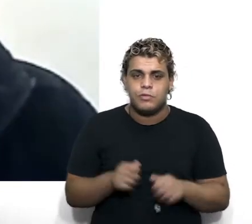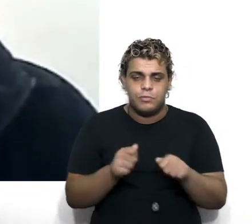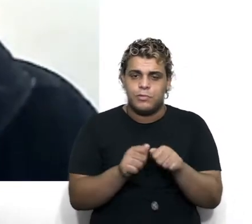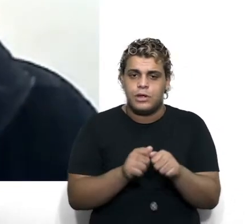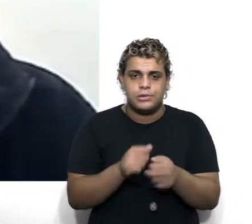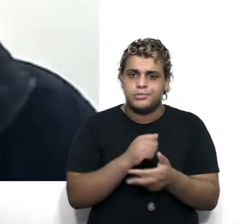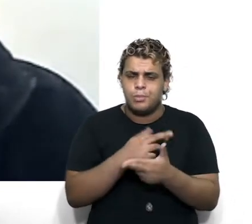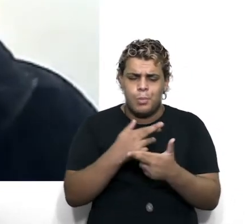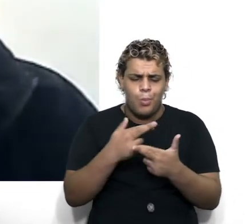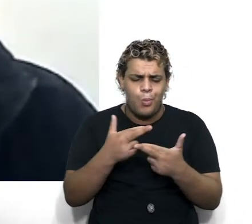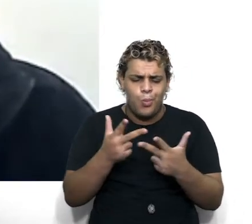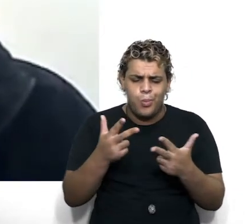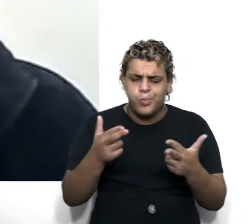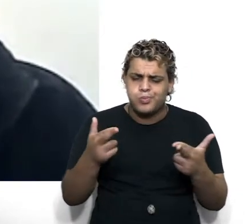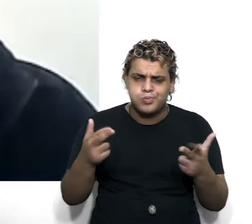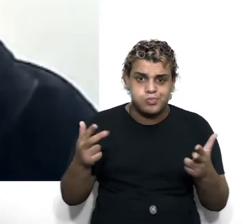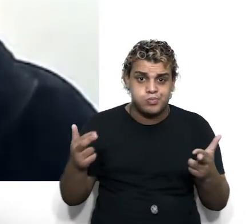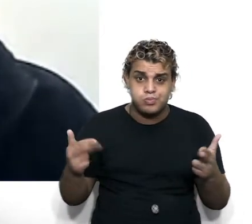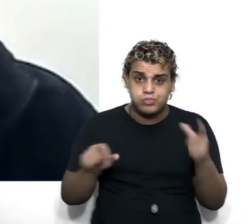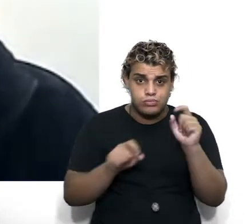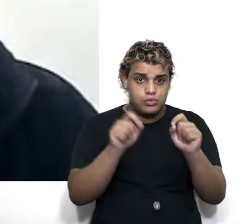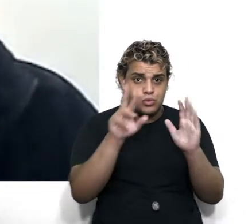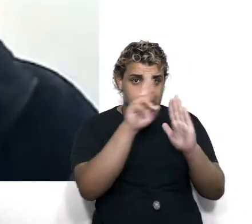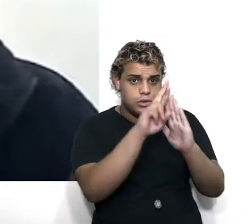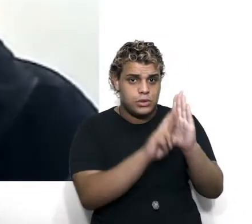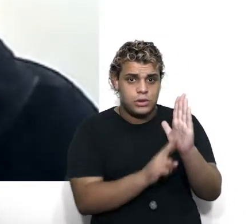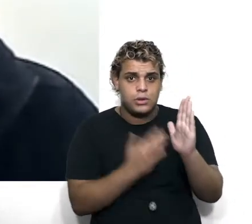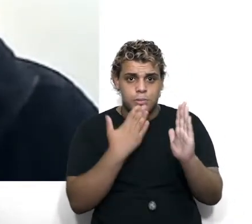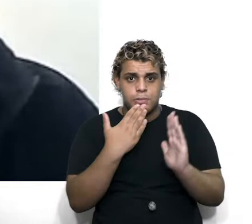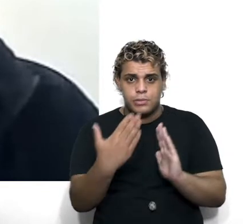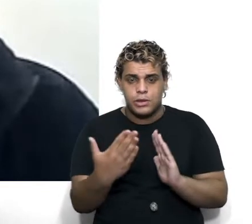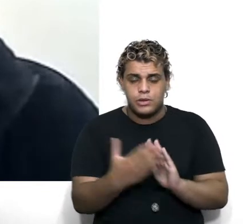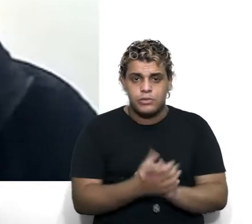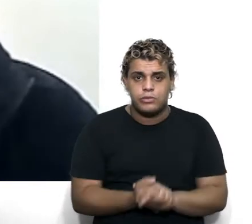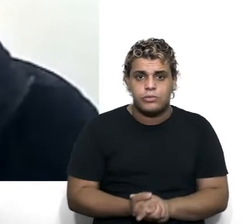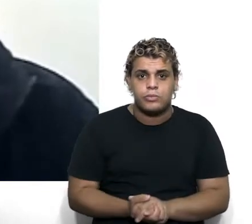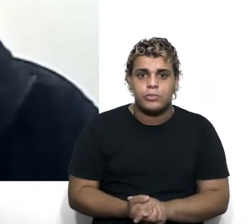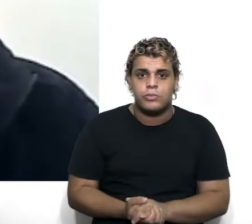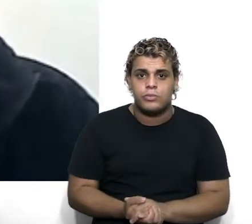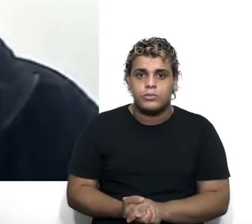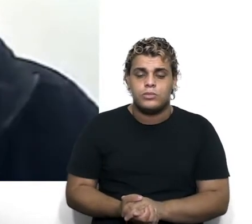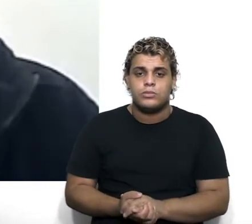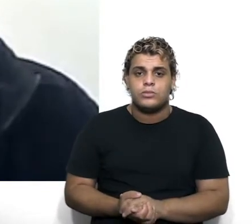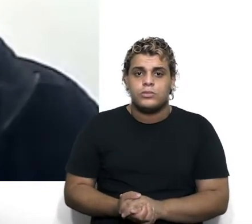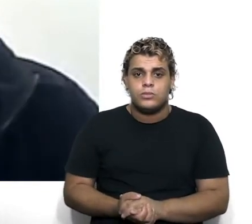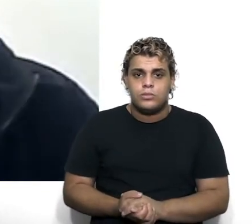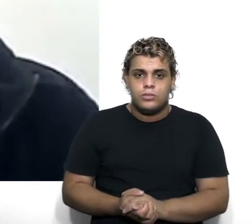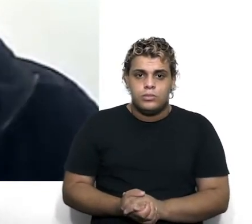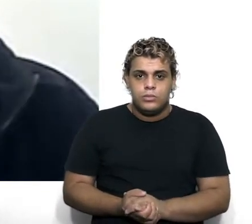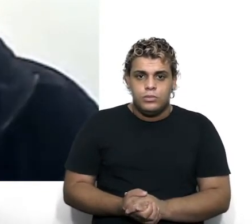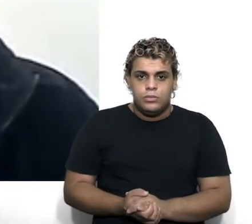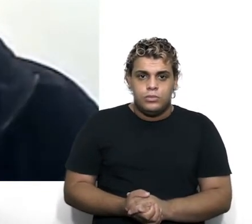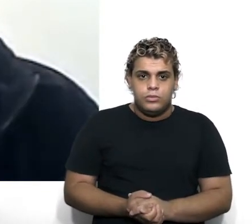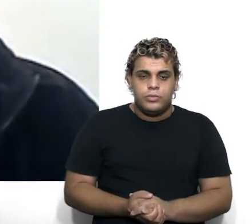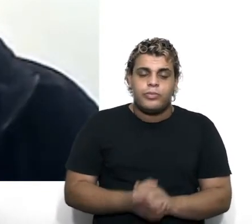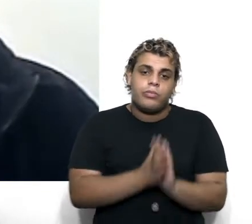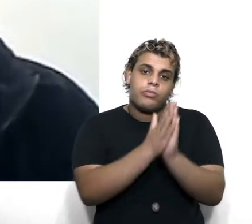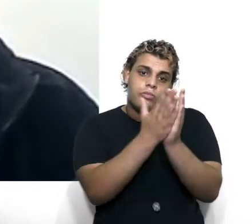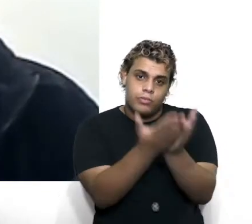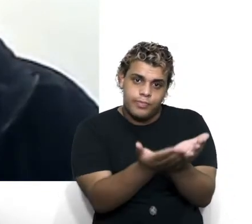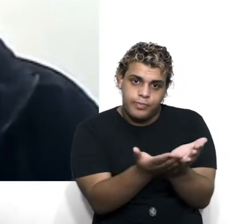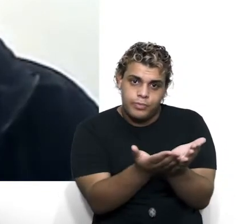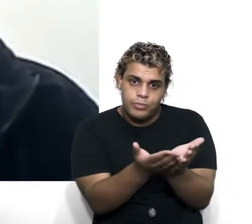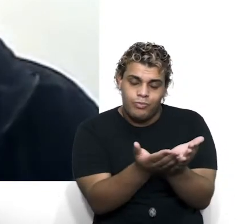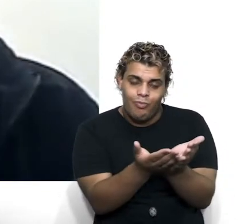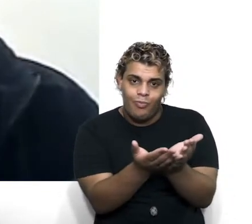experiência ao mesmo tempo literária, filosófica e académica. E é um livro que, o Atlas do Corpo e